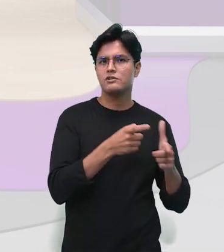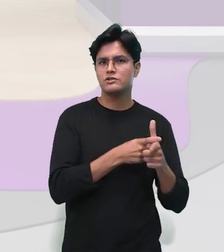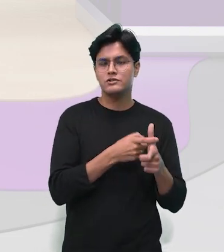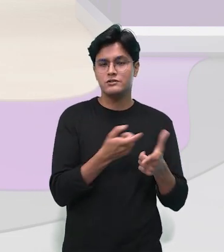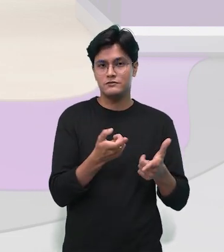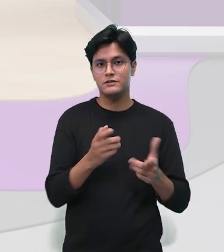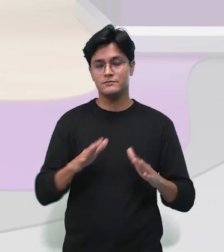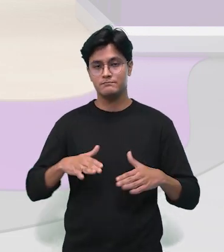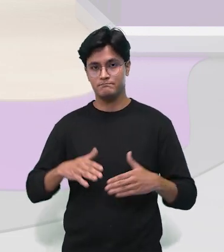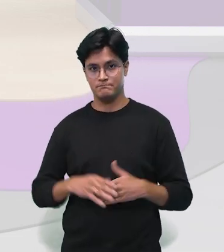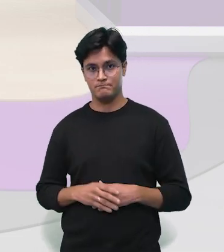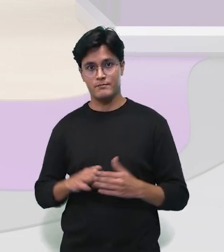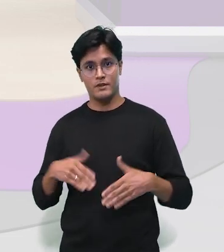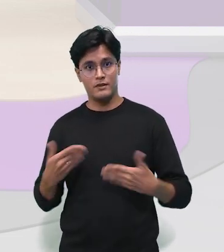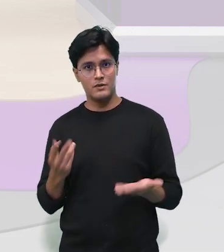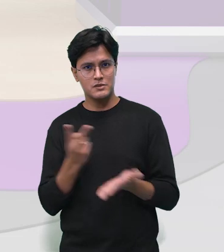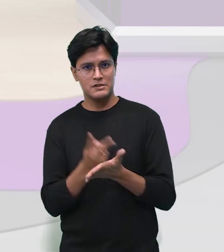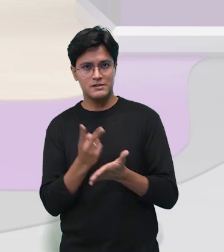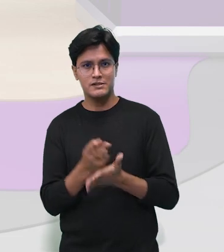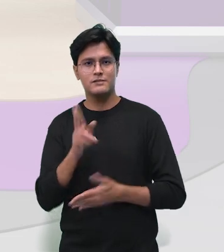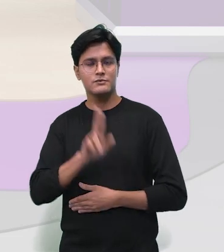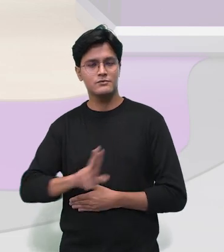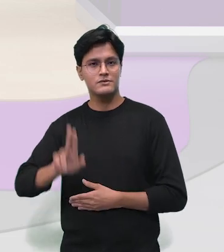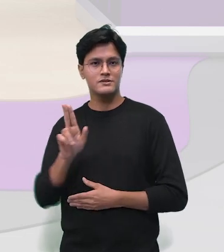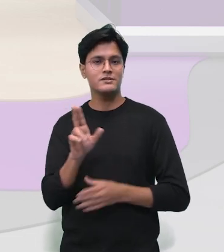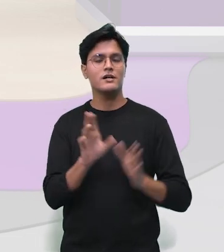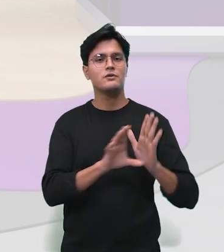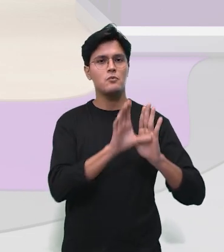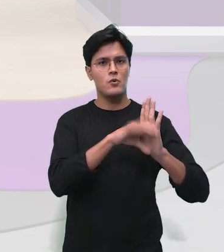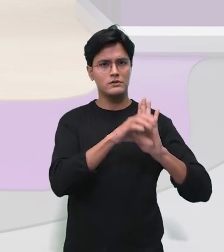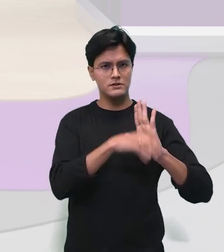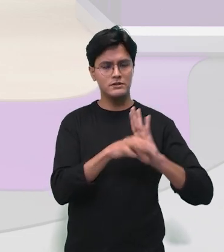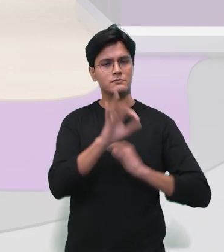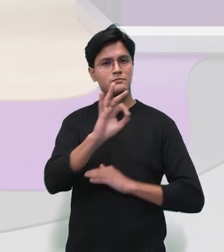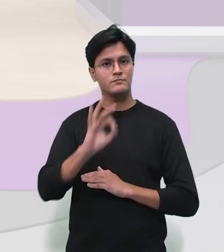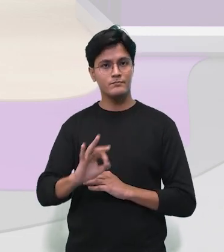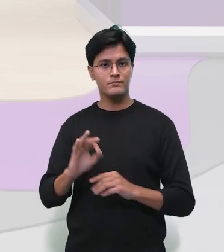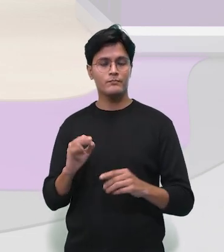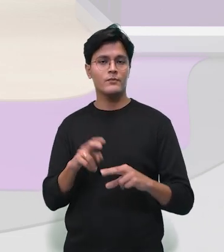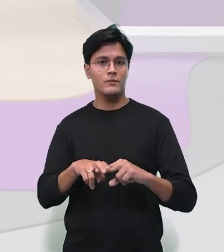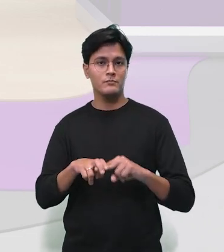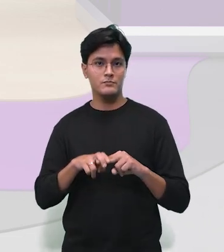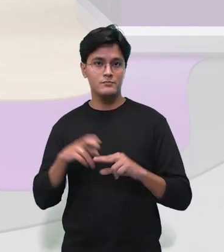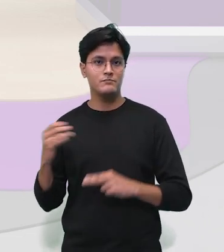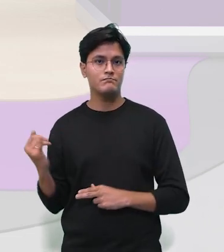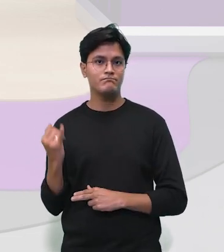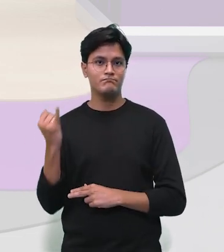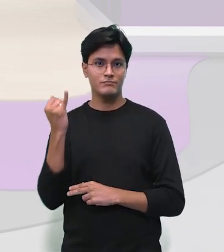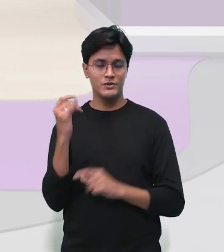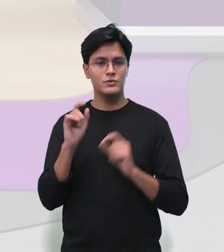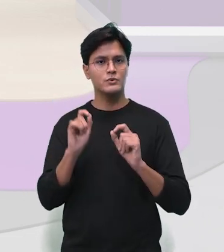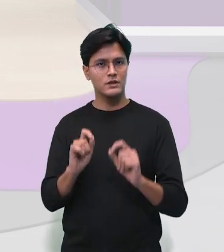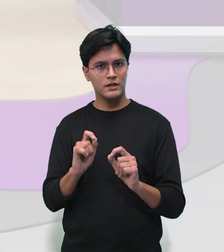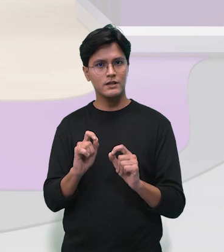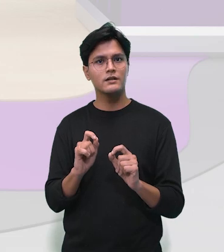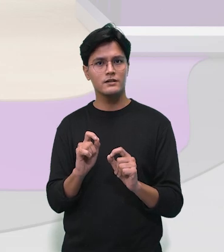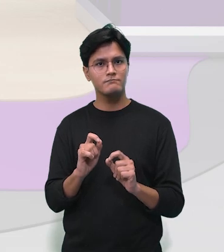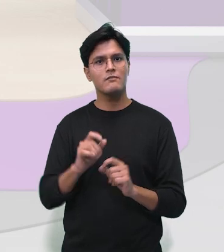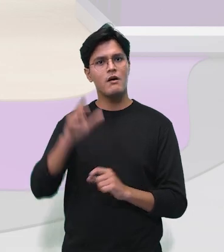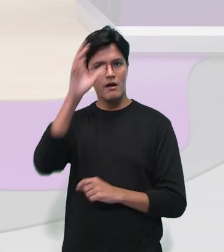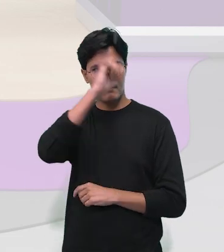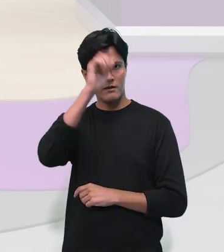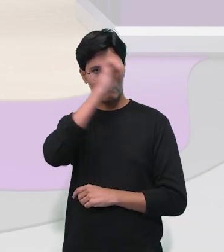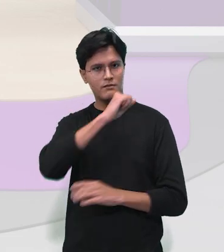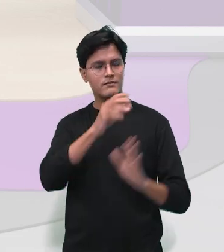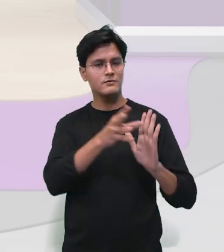usando esses conceitos de porcentagem. Por isso que é importante a gente ter domínio desse conteúdo,